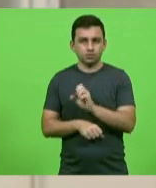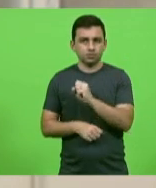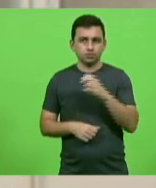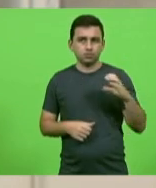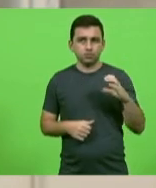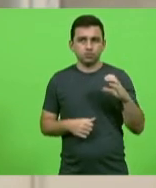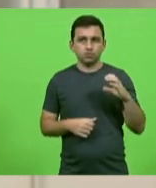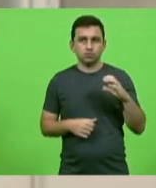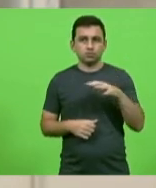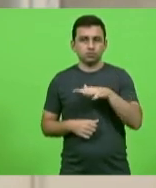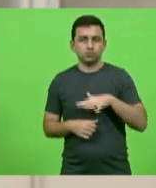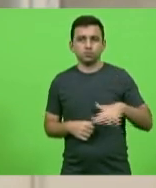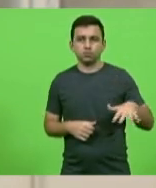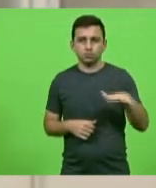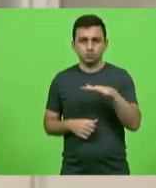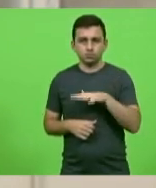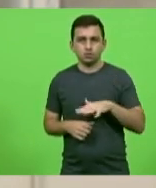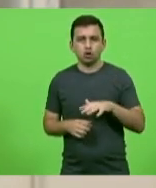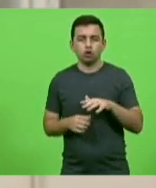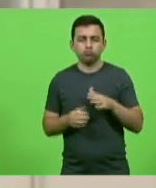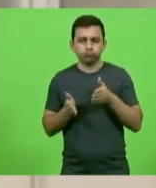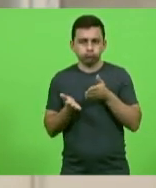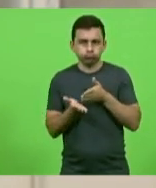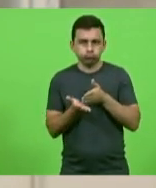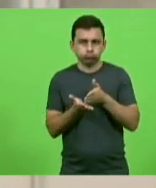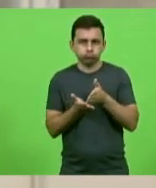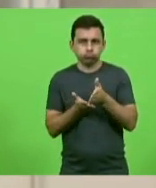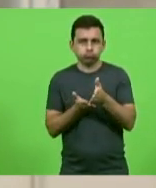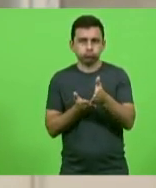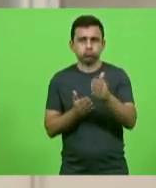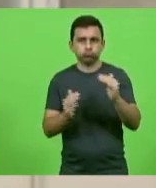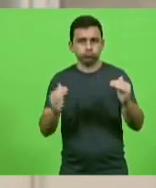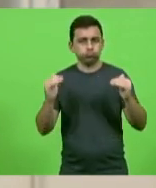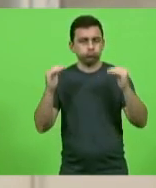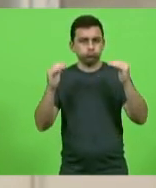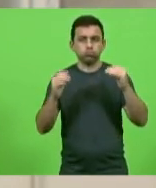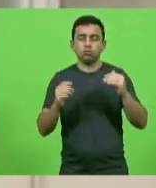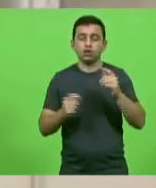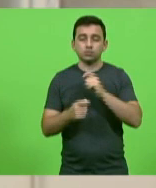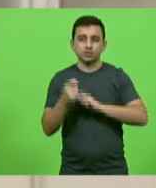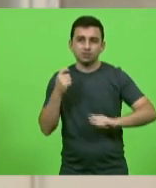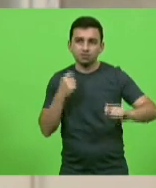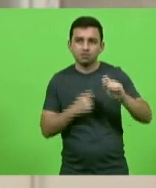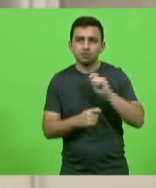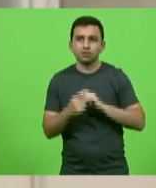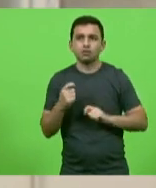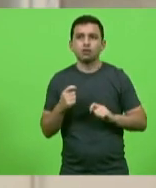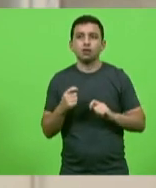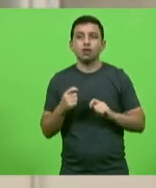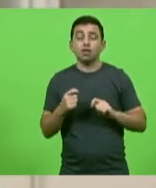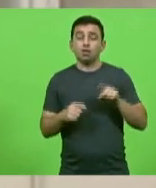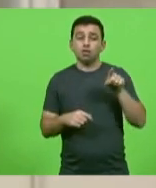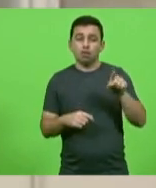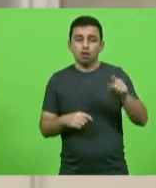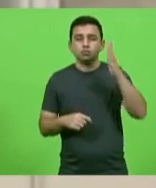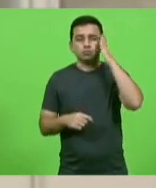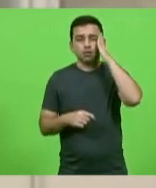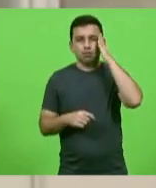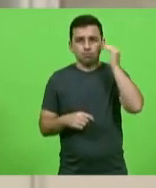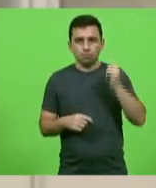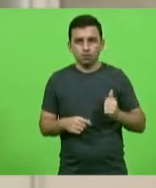incumbe o exercício da direção superior da administração tomar